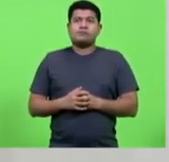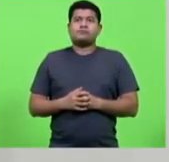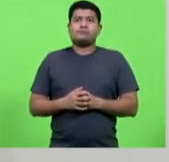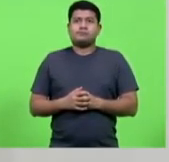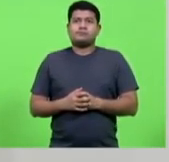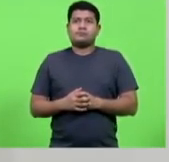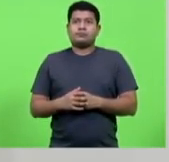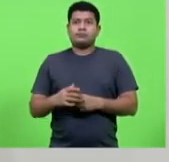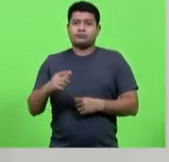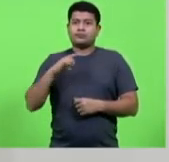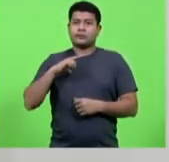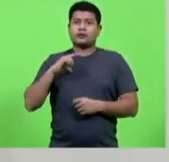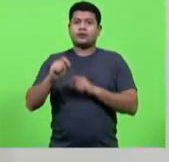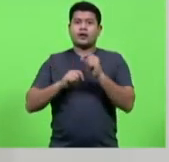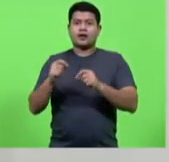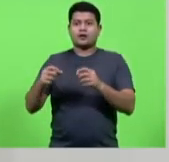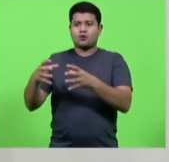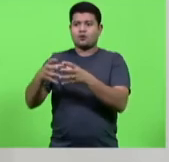existe banda.